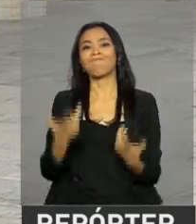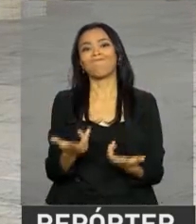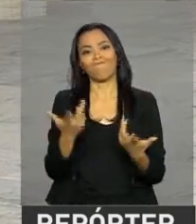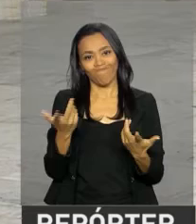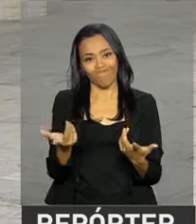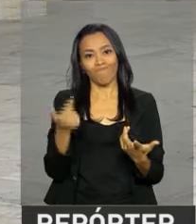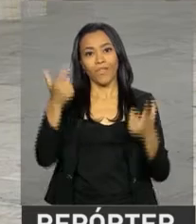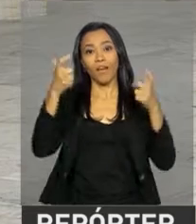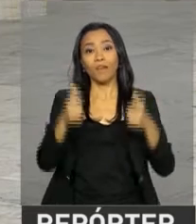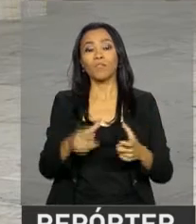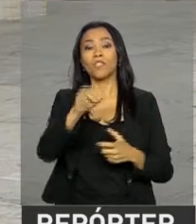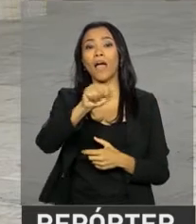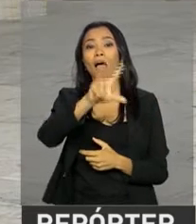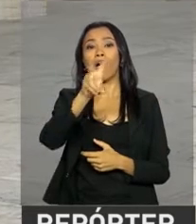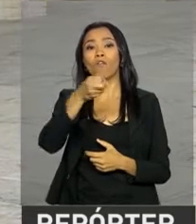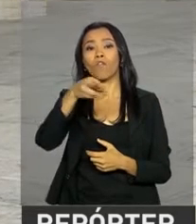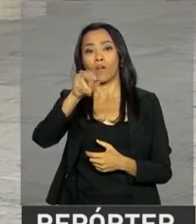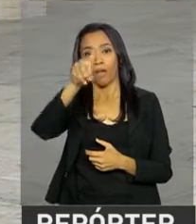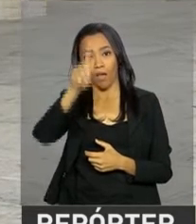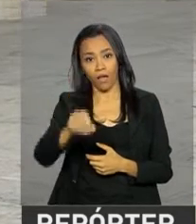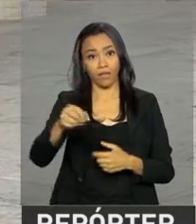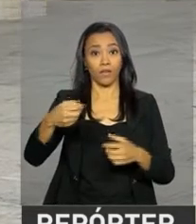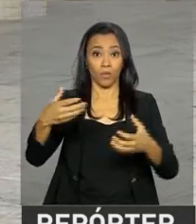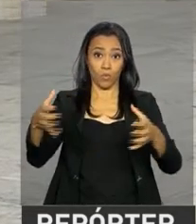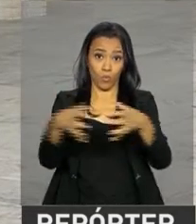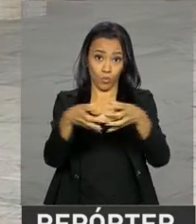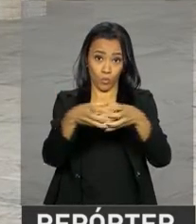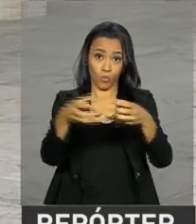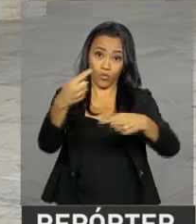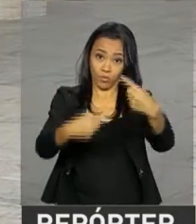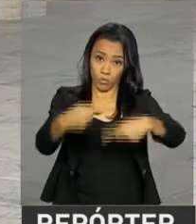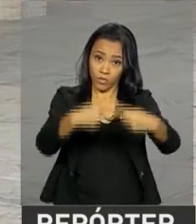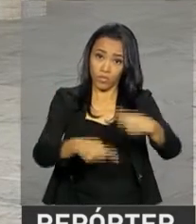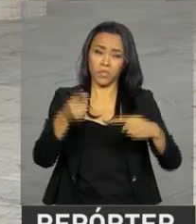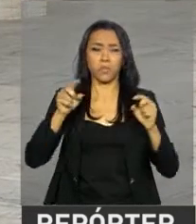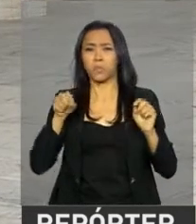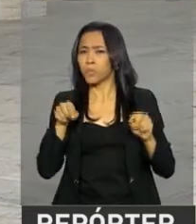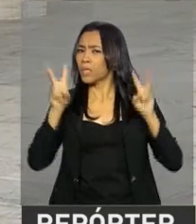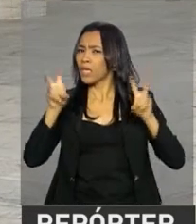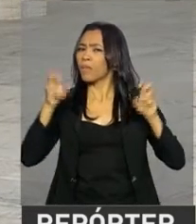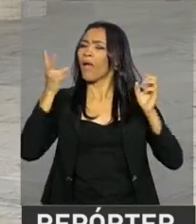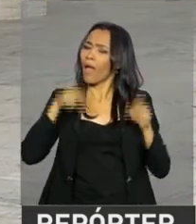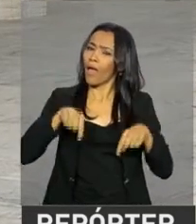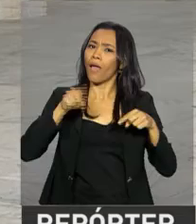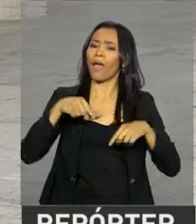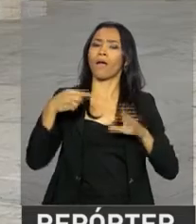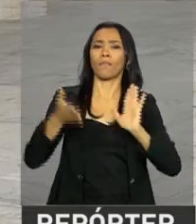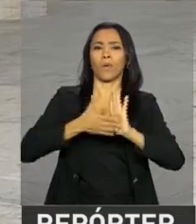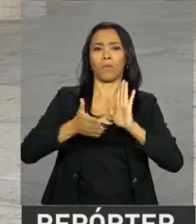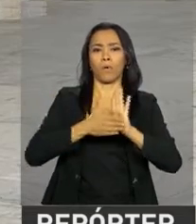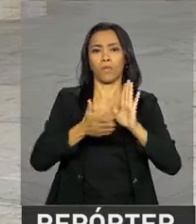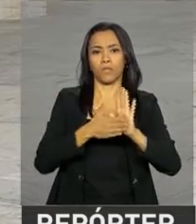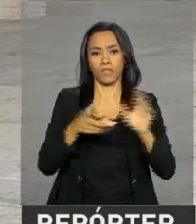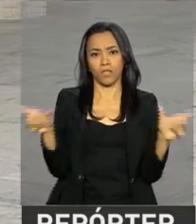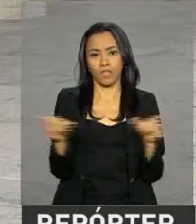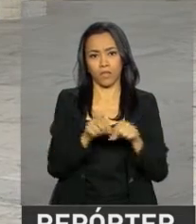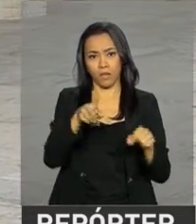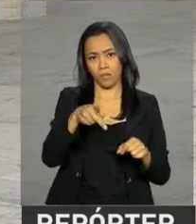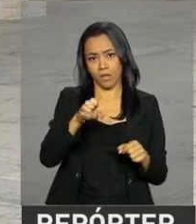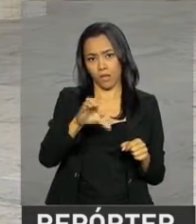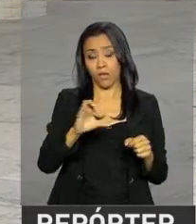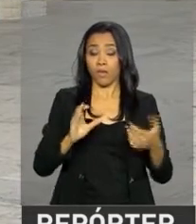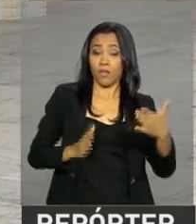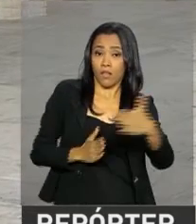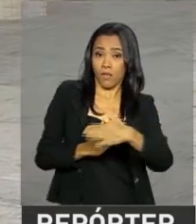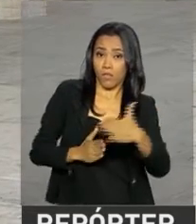alvorada com os senadores da base aliada o tema desse jantar é aquela proposta de emenda à constituição que coloca um teto para